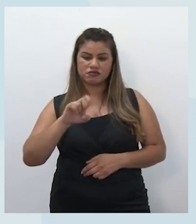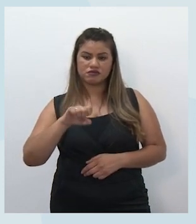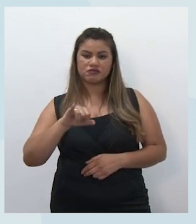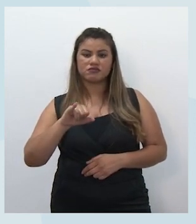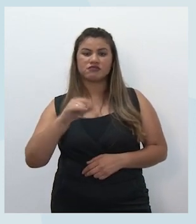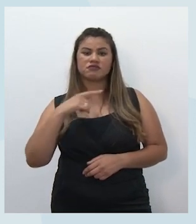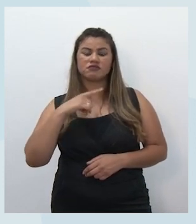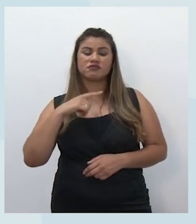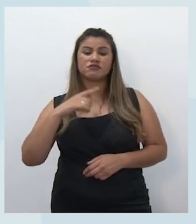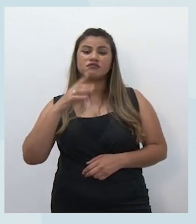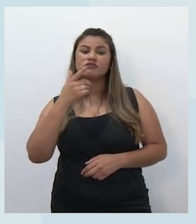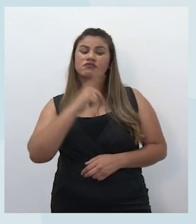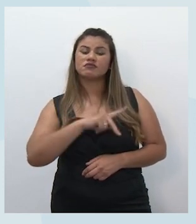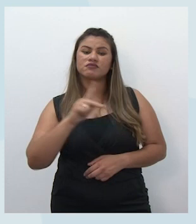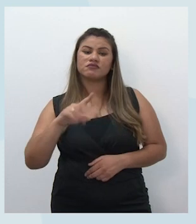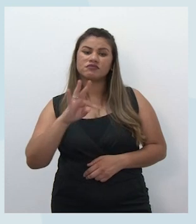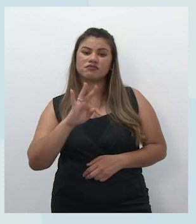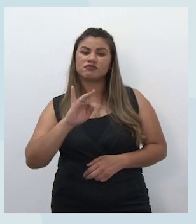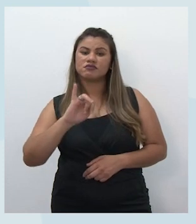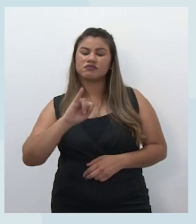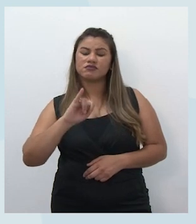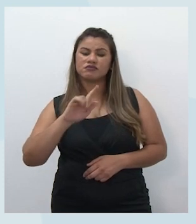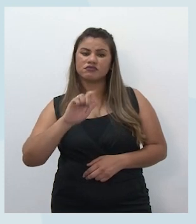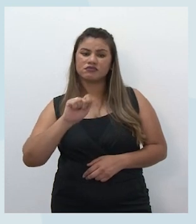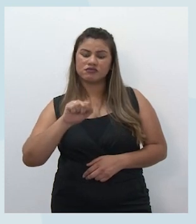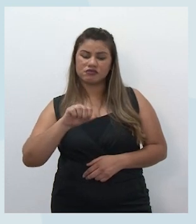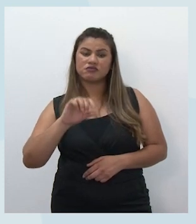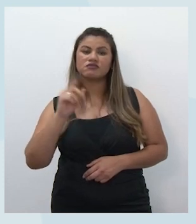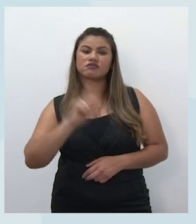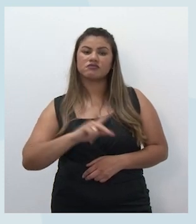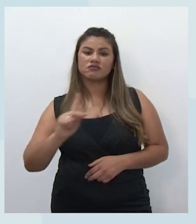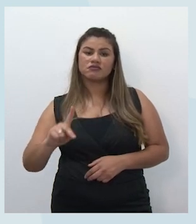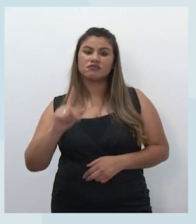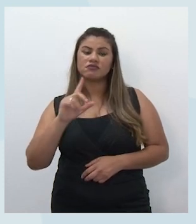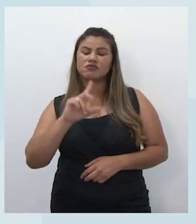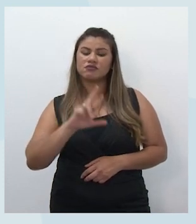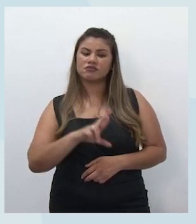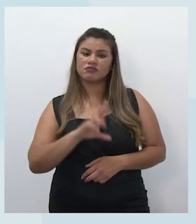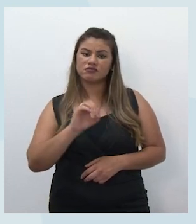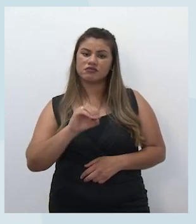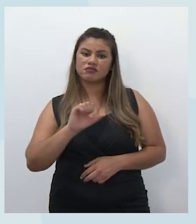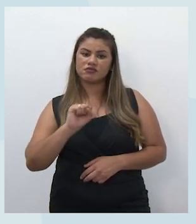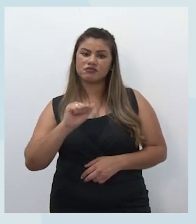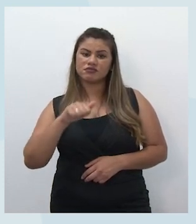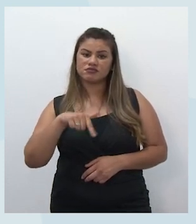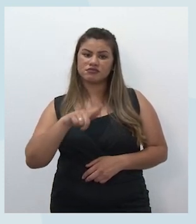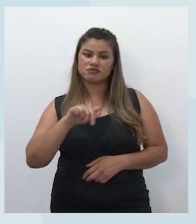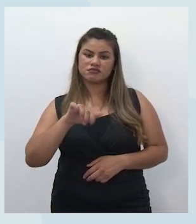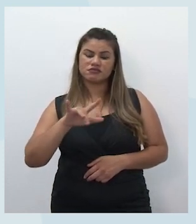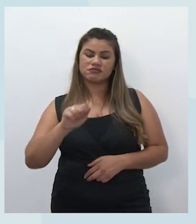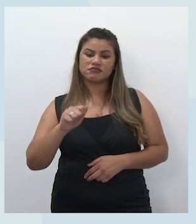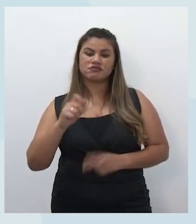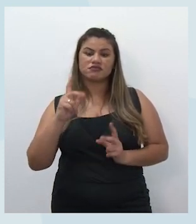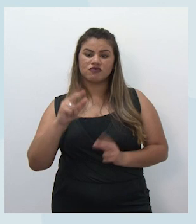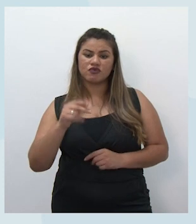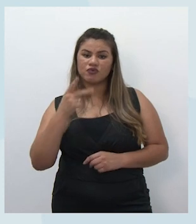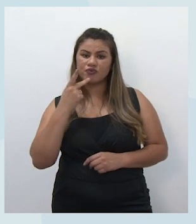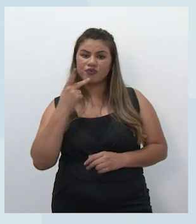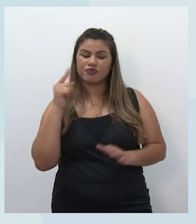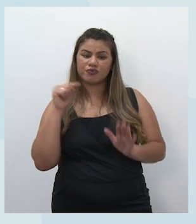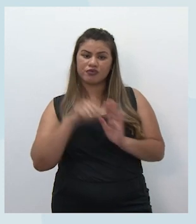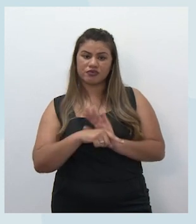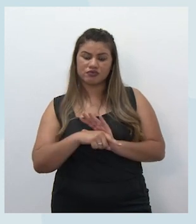do professor Tiago e da professora Rosângela, igualzinho. Eles fizeram a seguinte questão: em